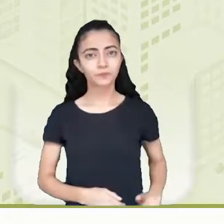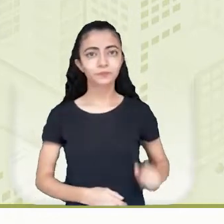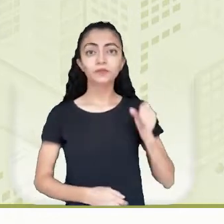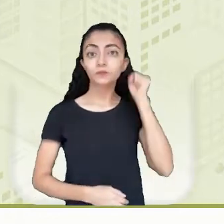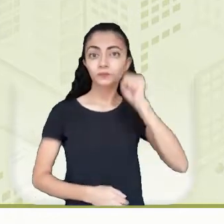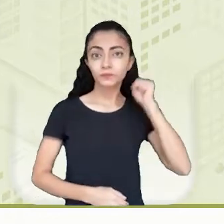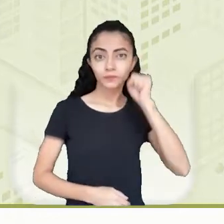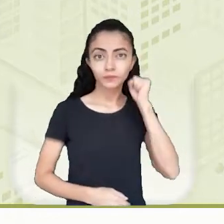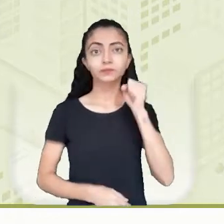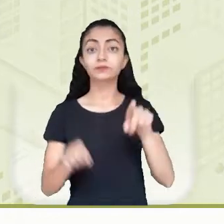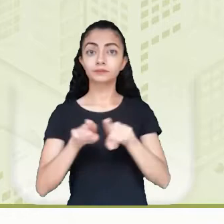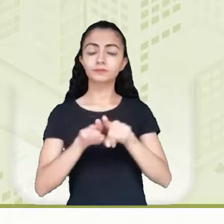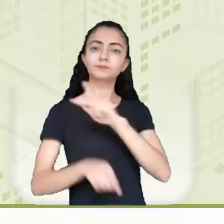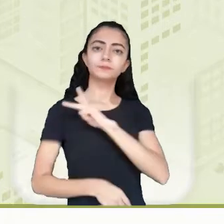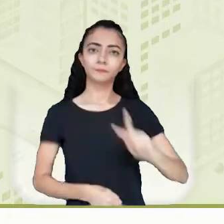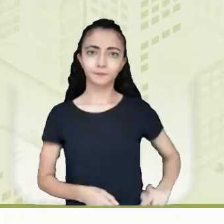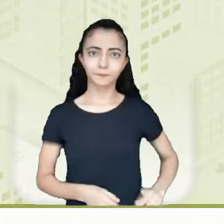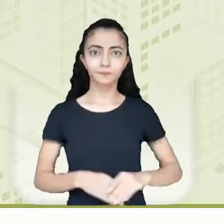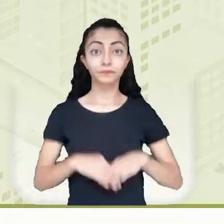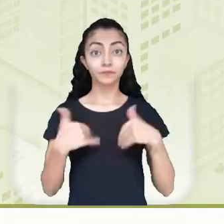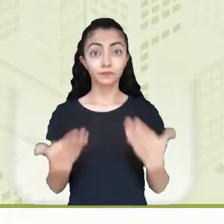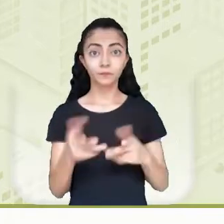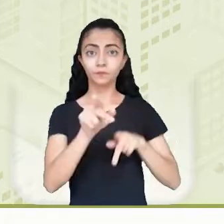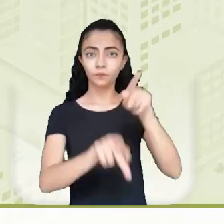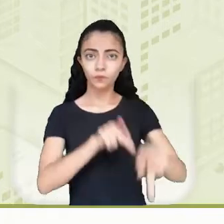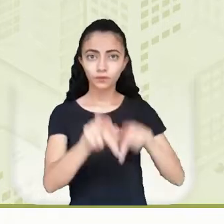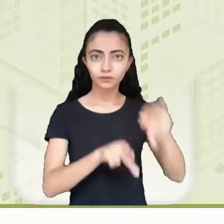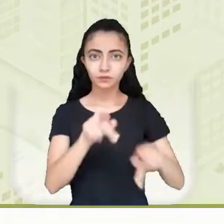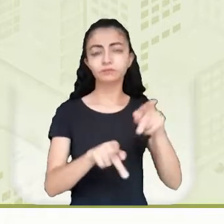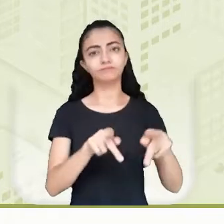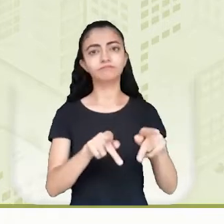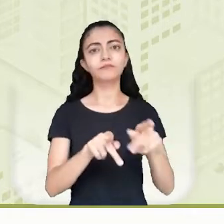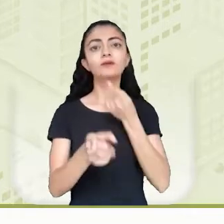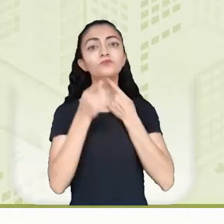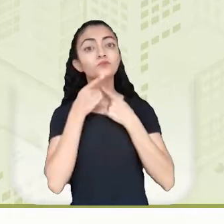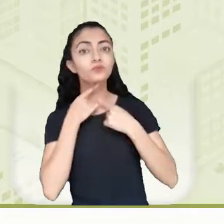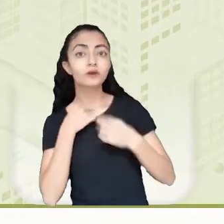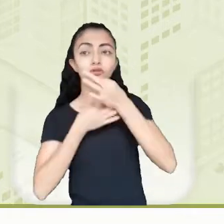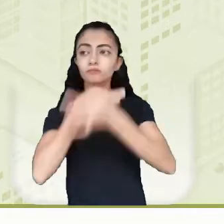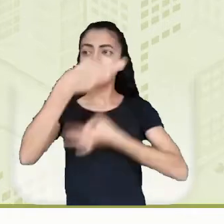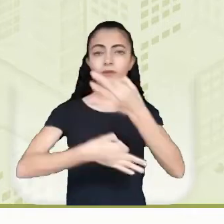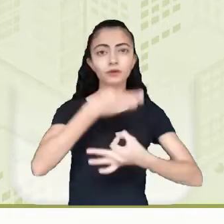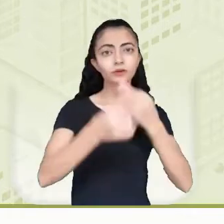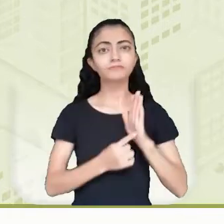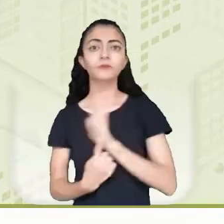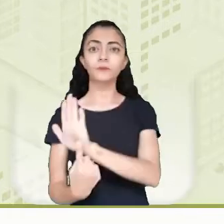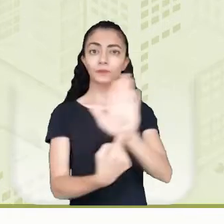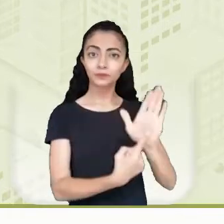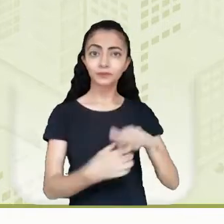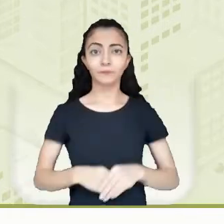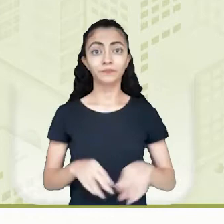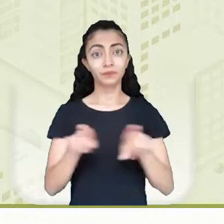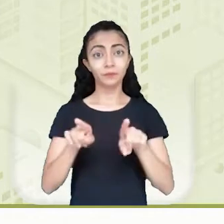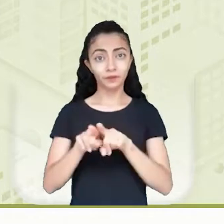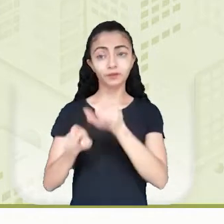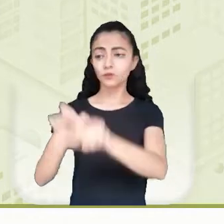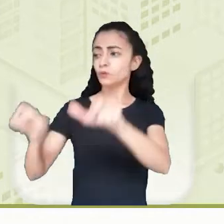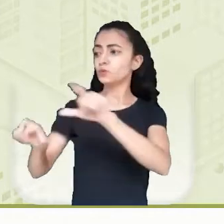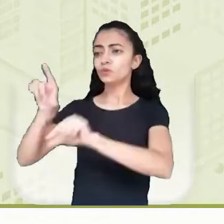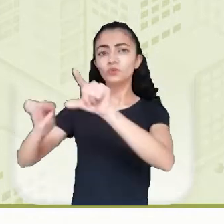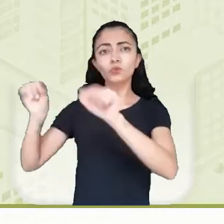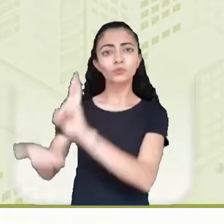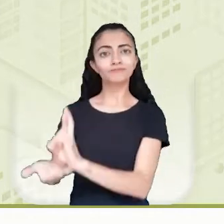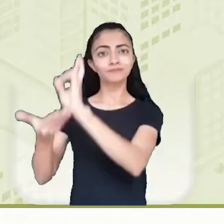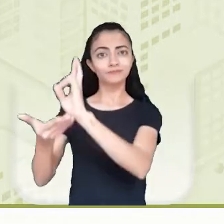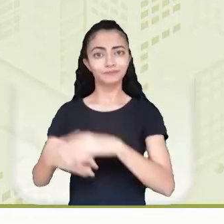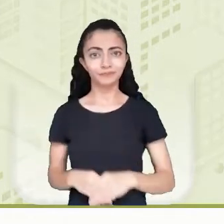governadores, senadores e o presidente da República. Assim, o povo tem o poder de comunicar suas vontades e opiniões, como também de escolher